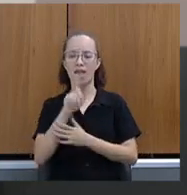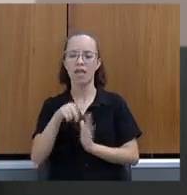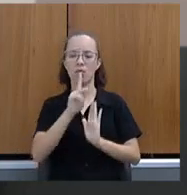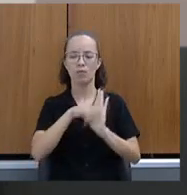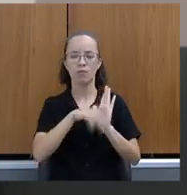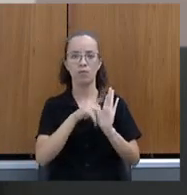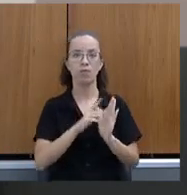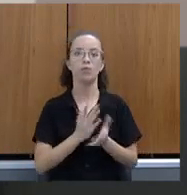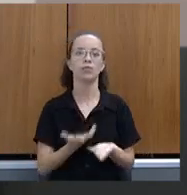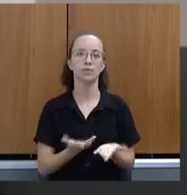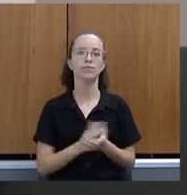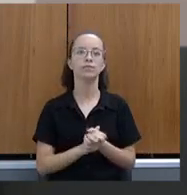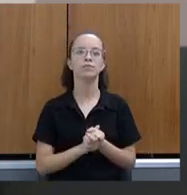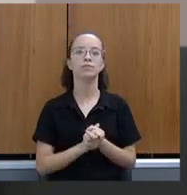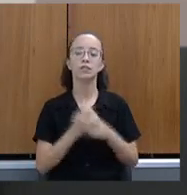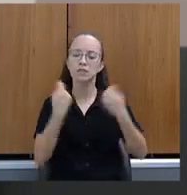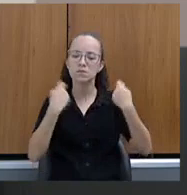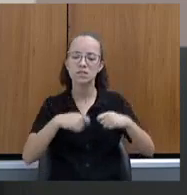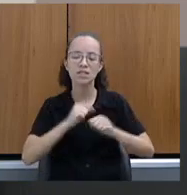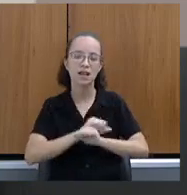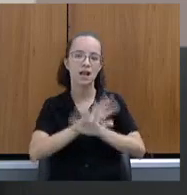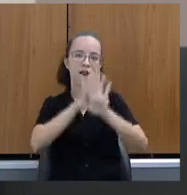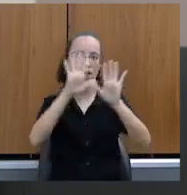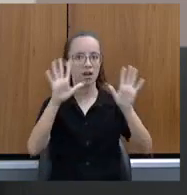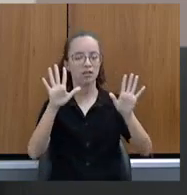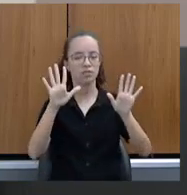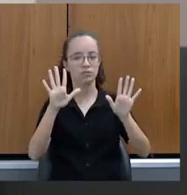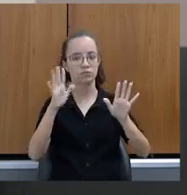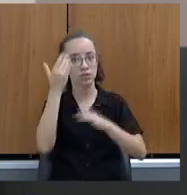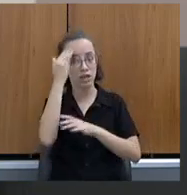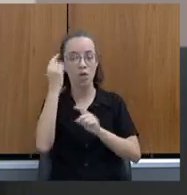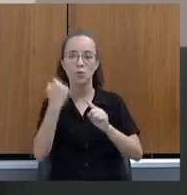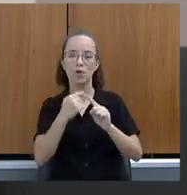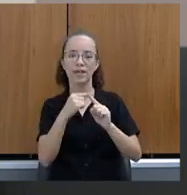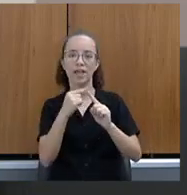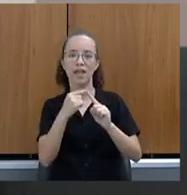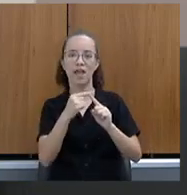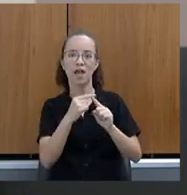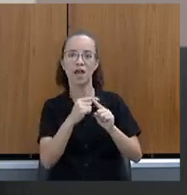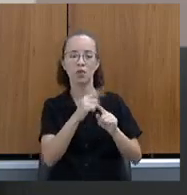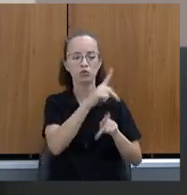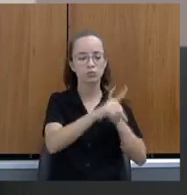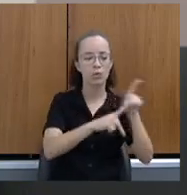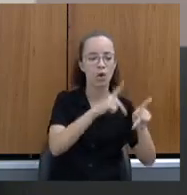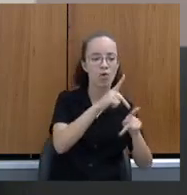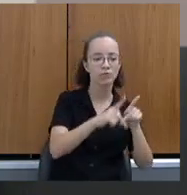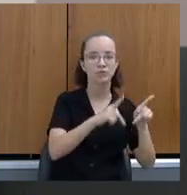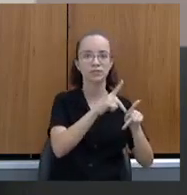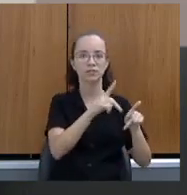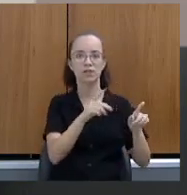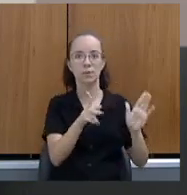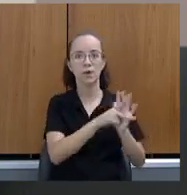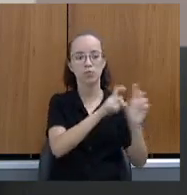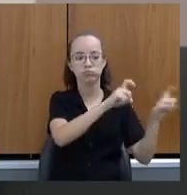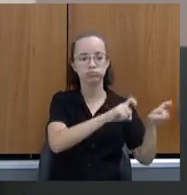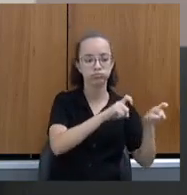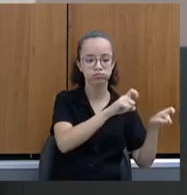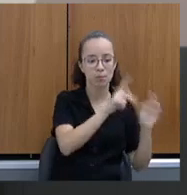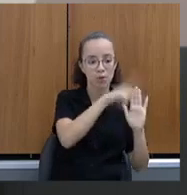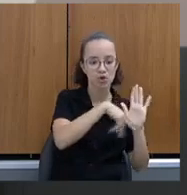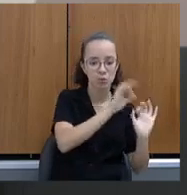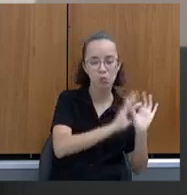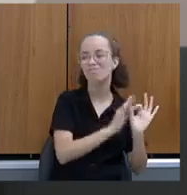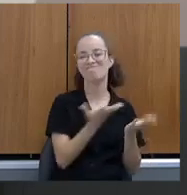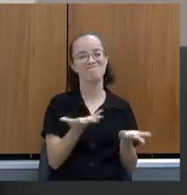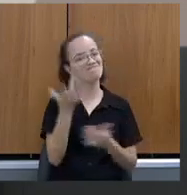Ou seja é preciso termos clareza disso porque os povos das Comunidades tradicionais não sabem fazer projeto E se nós queremos